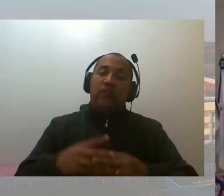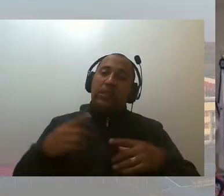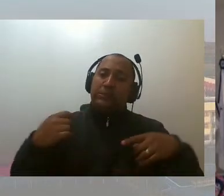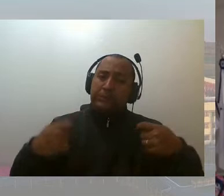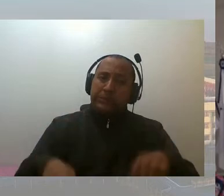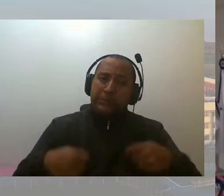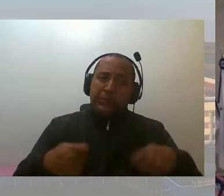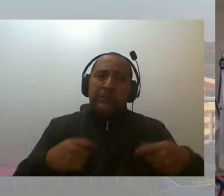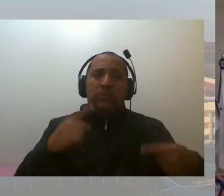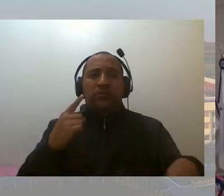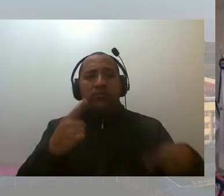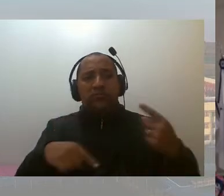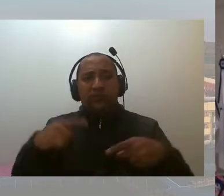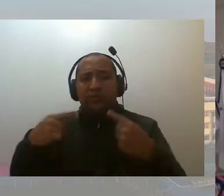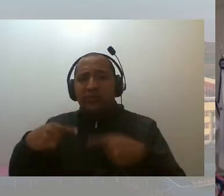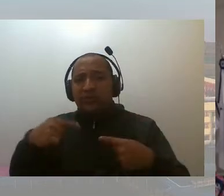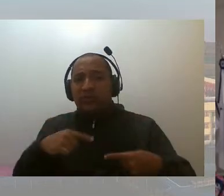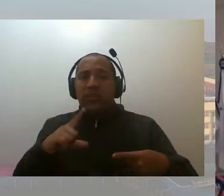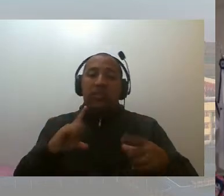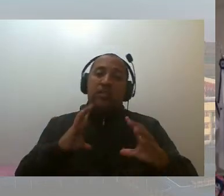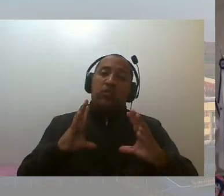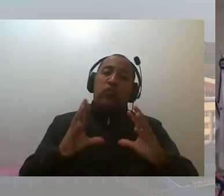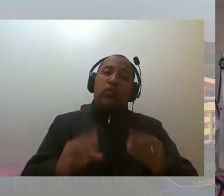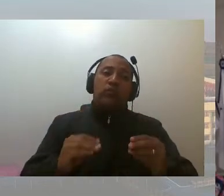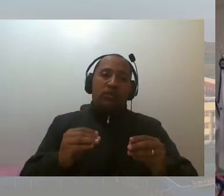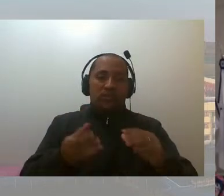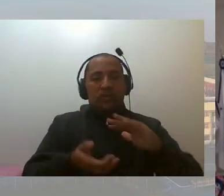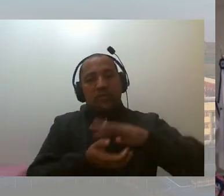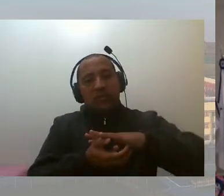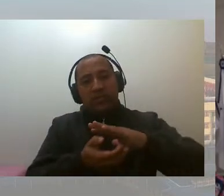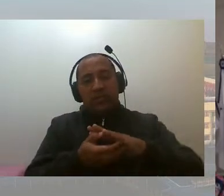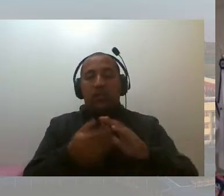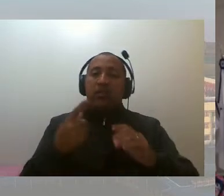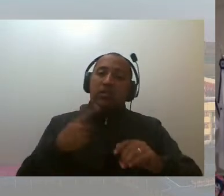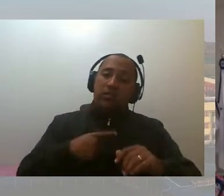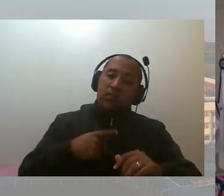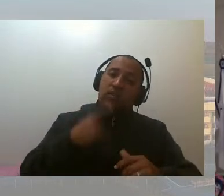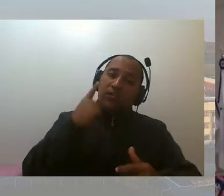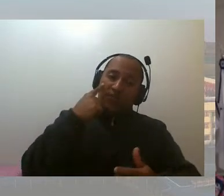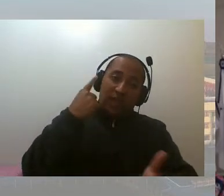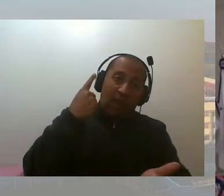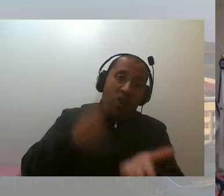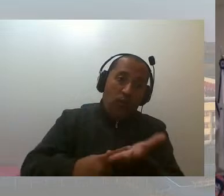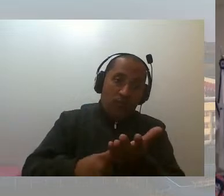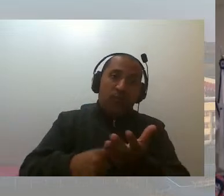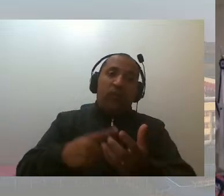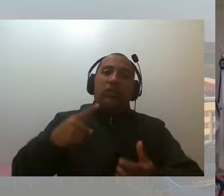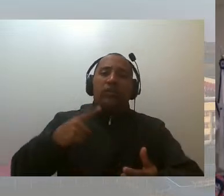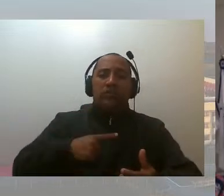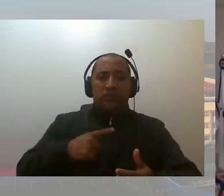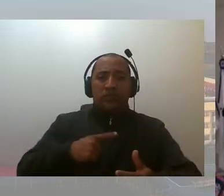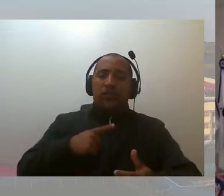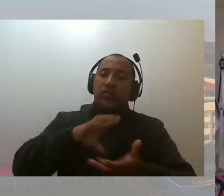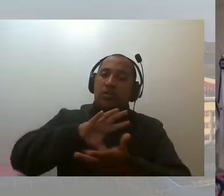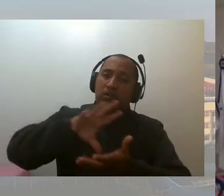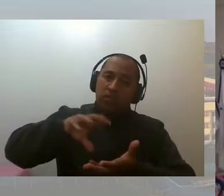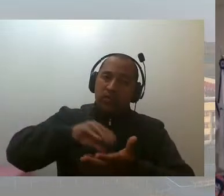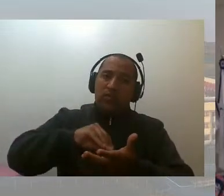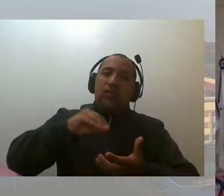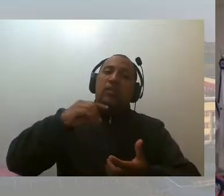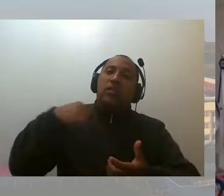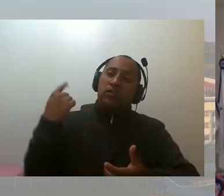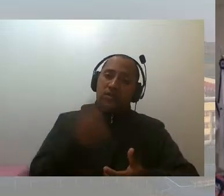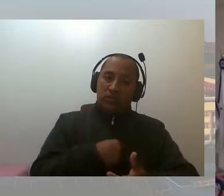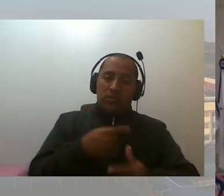dialogado entre todos os campos, entrar de acordo referente a definir uma comissão para que não